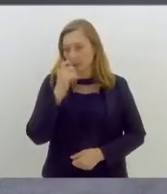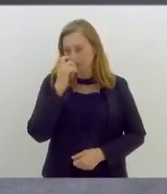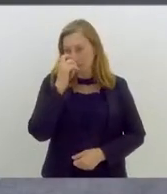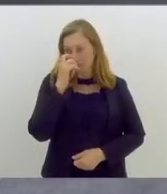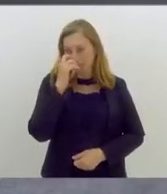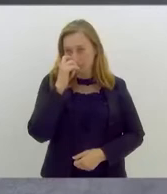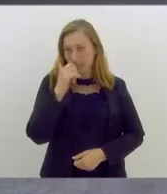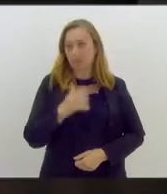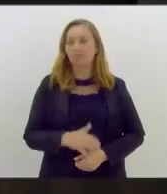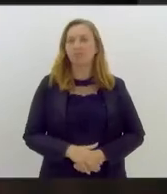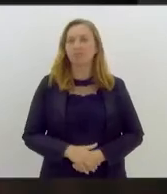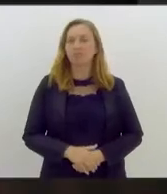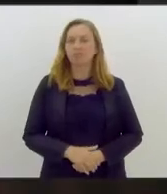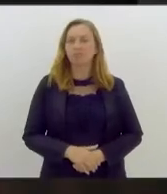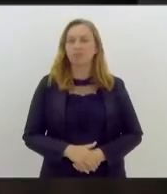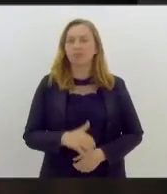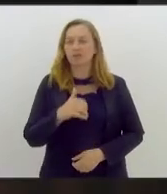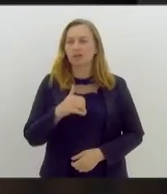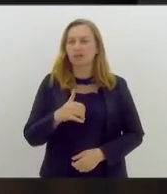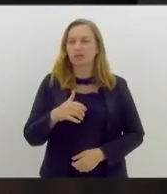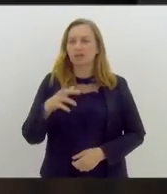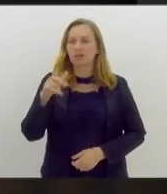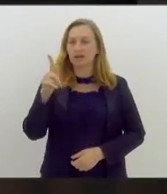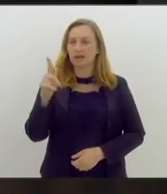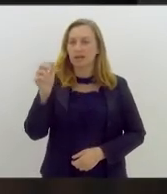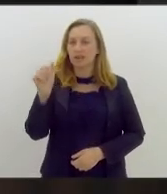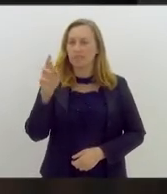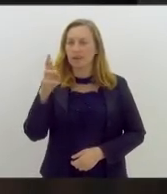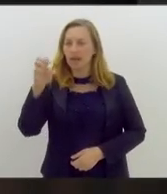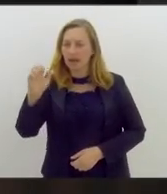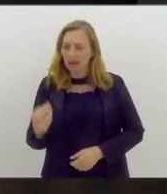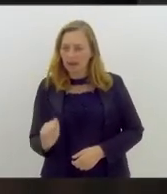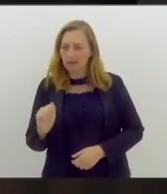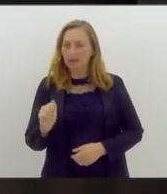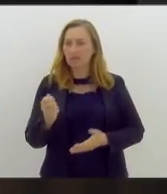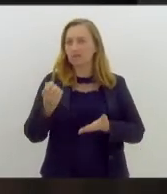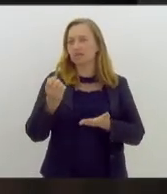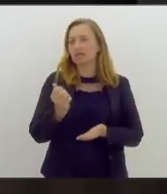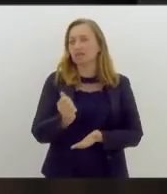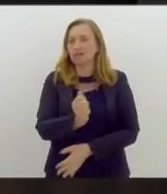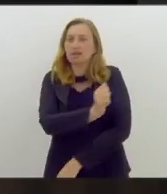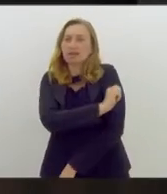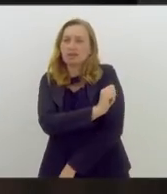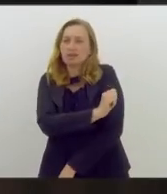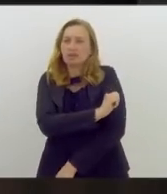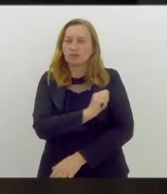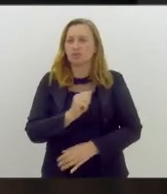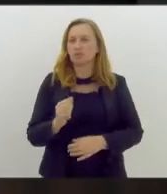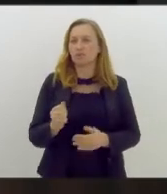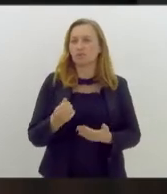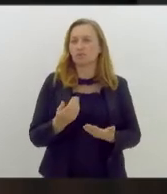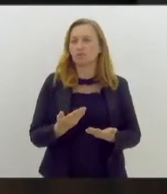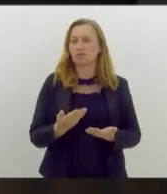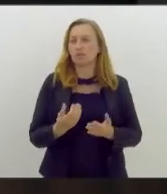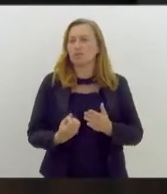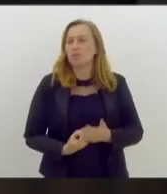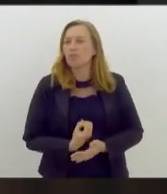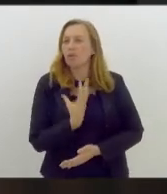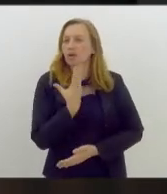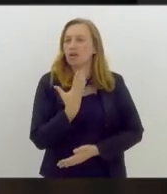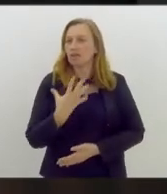E a excelentíssima senhora Gabriela Zimmer, estudante, escritora, poeta e filha